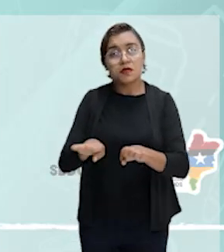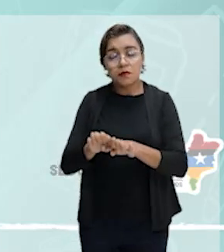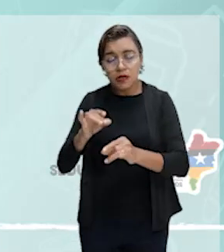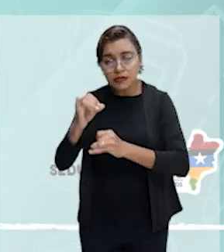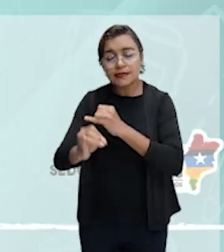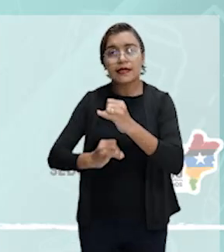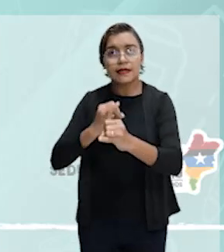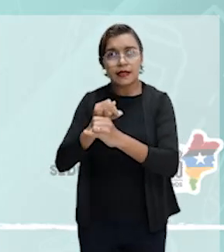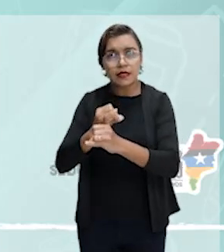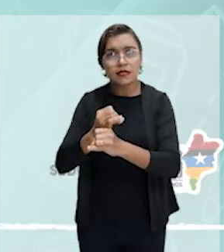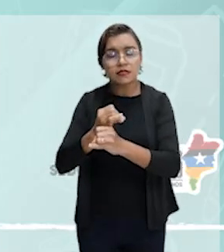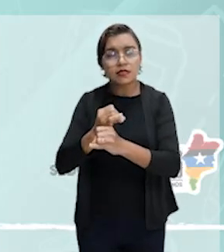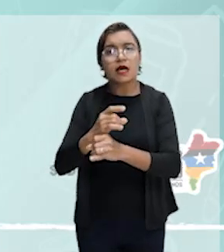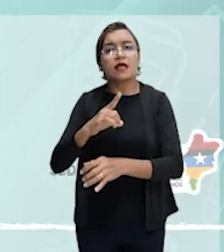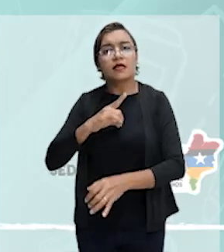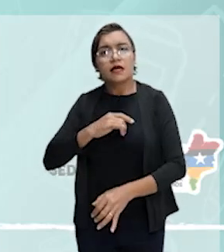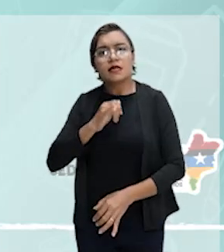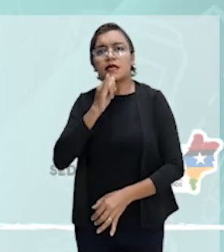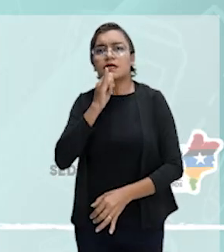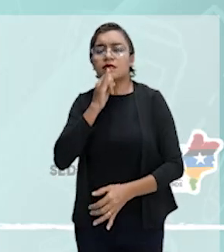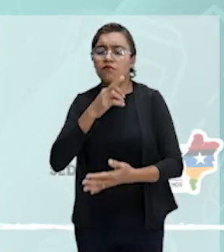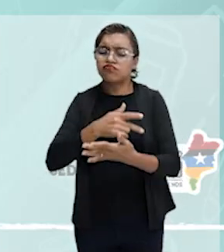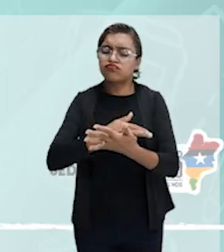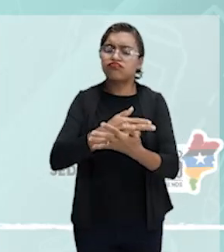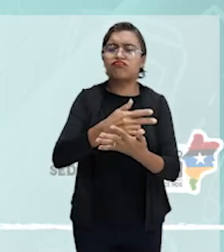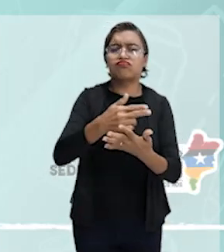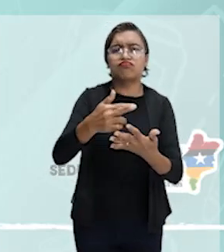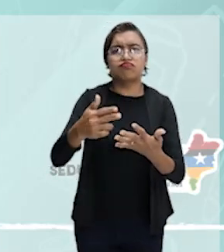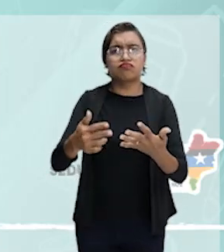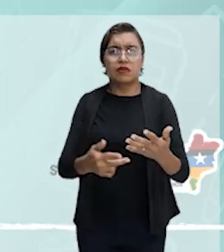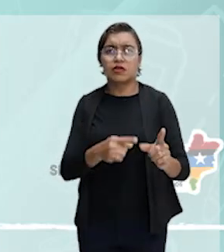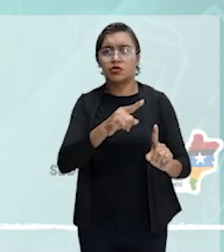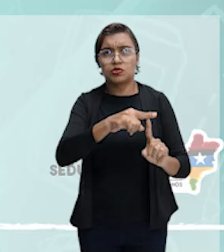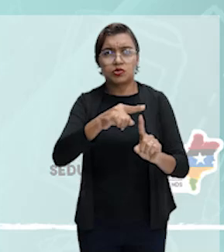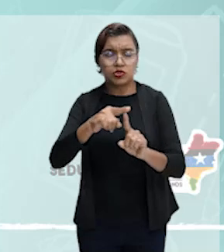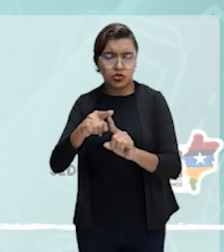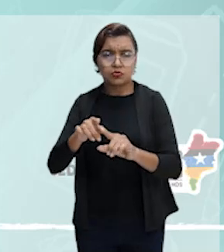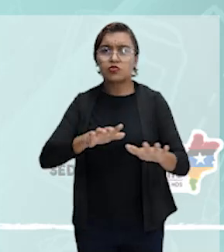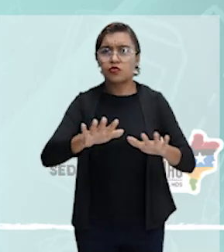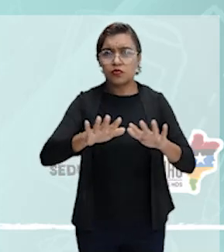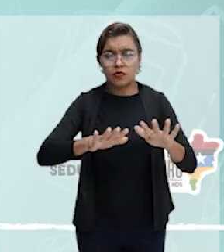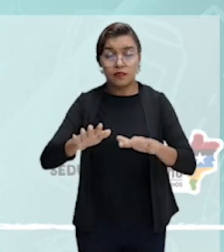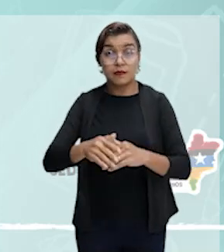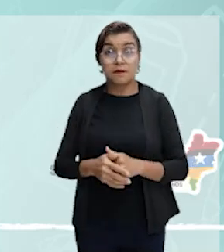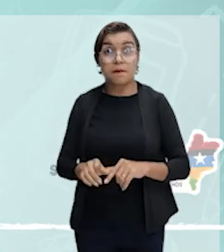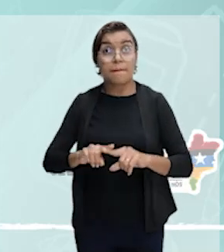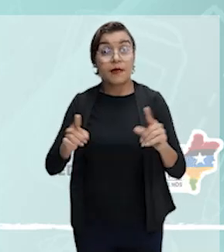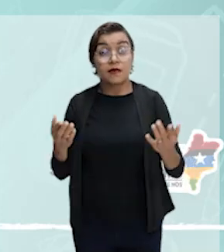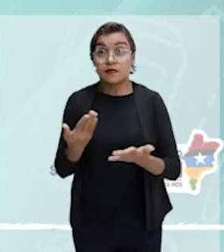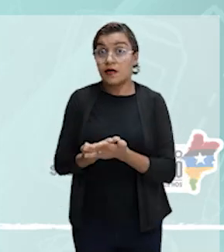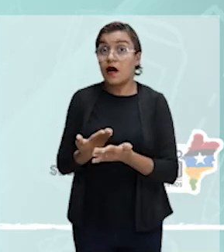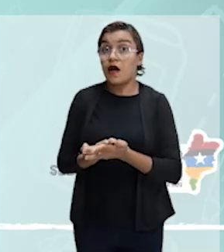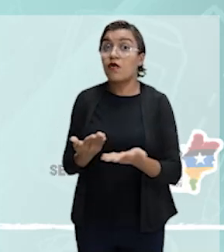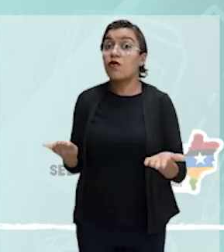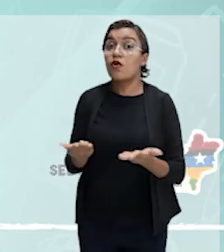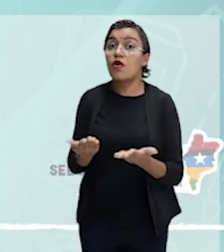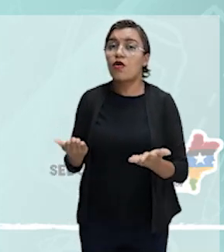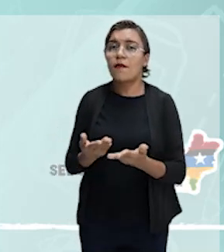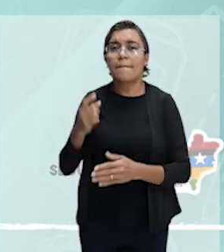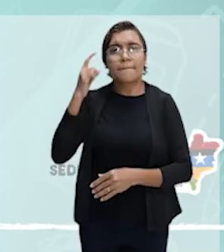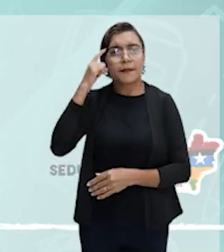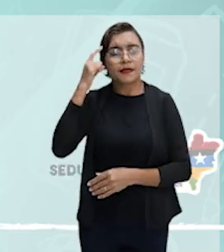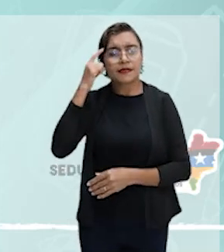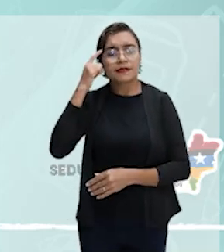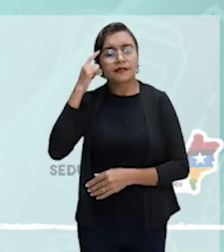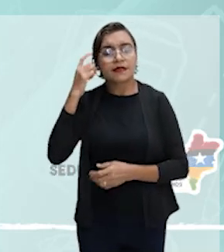vai encontrar exemplos e aprofundamento de vários outros movimentos que eu citei. Mas para essa aula daqui, eu pensei em falar